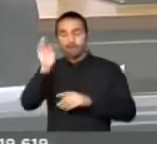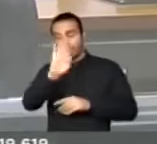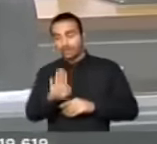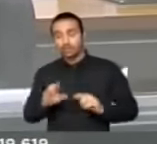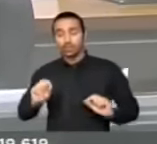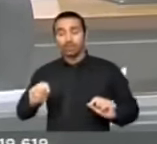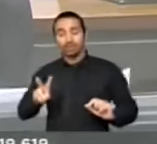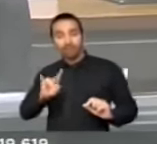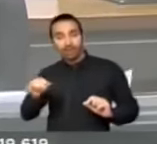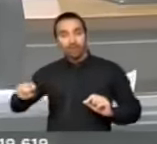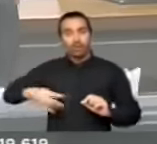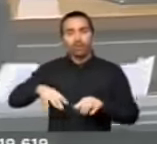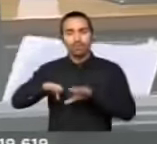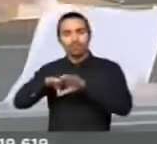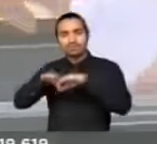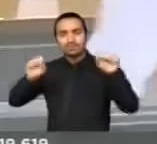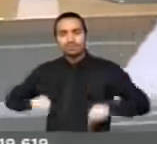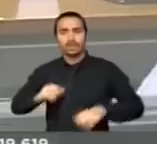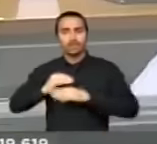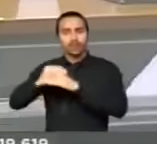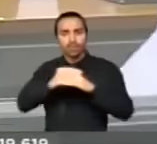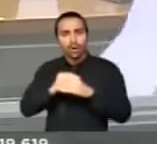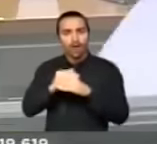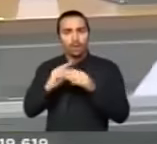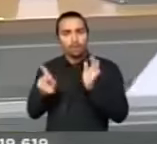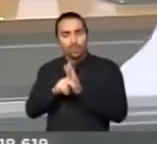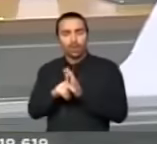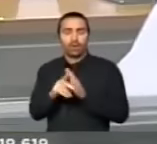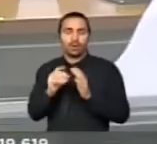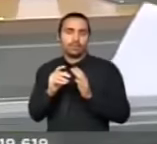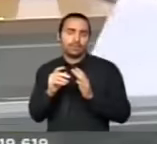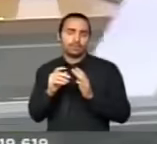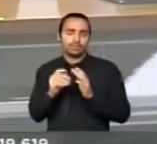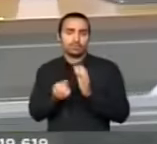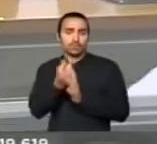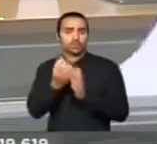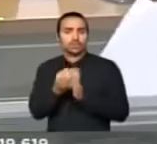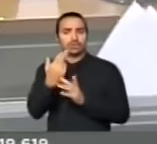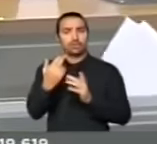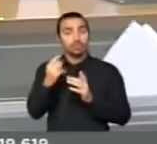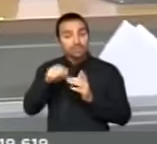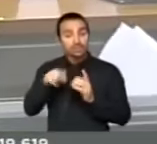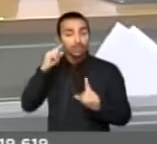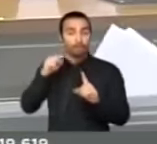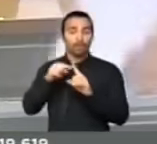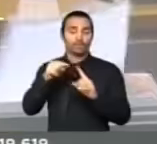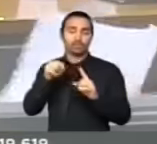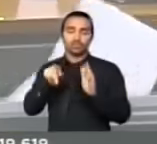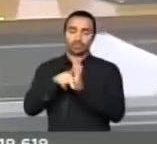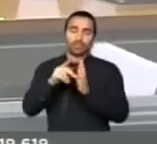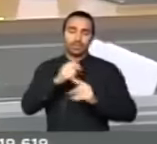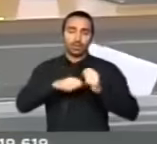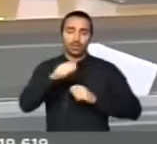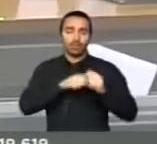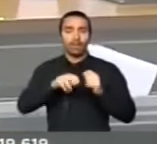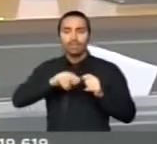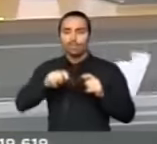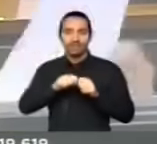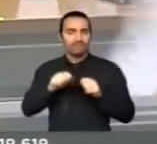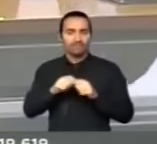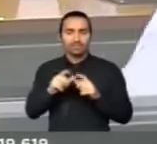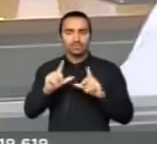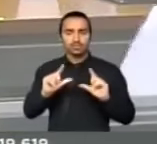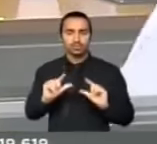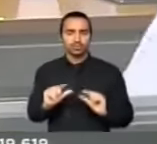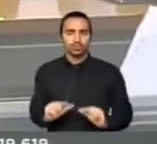a um sistema de igualdade, de produção, de equidade. Isso é a meta da economia, não é fazer ajuste.